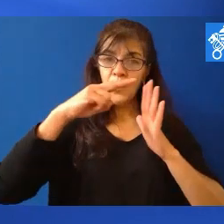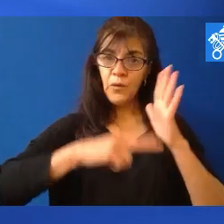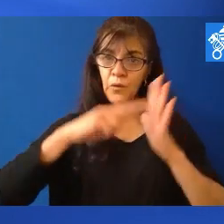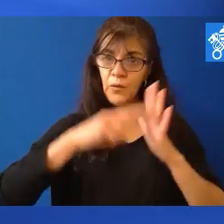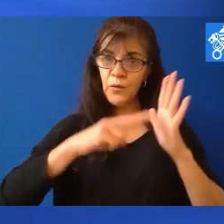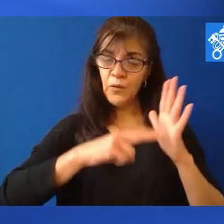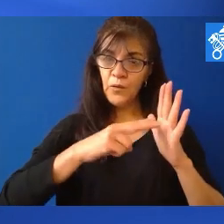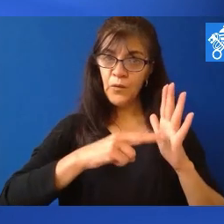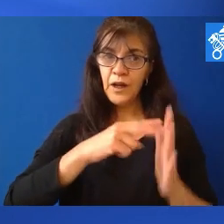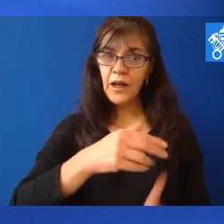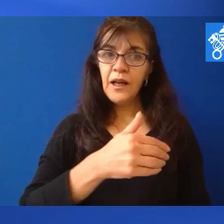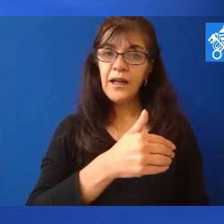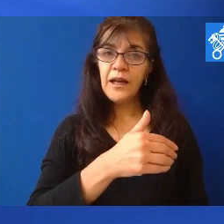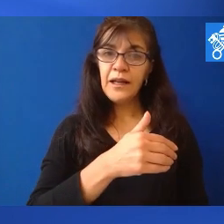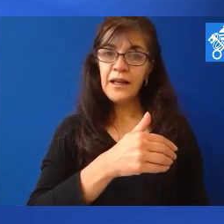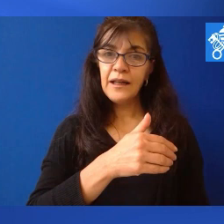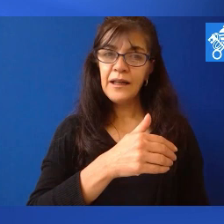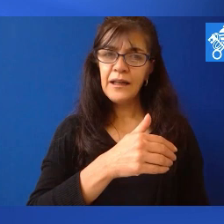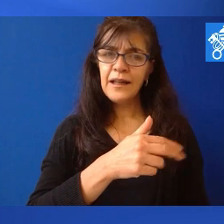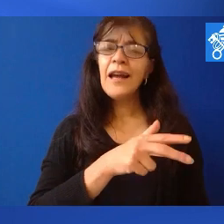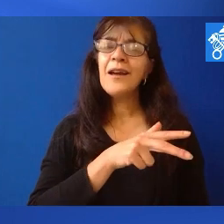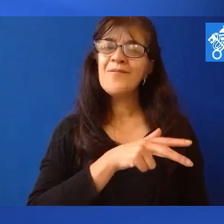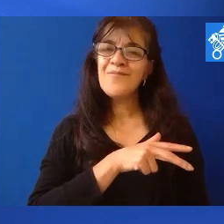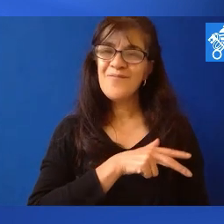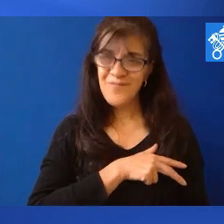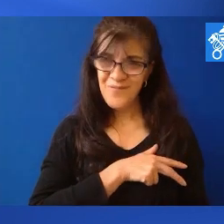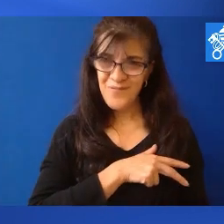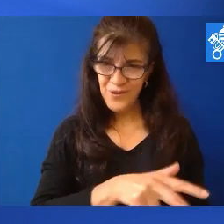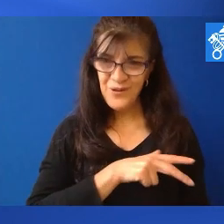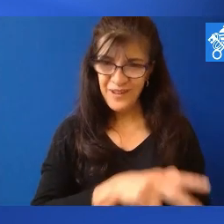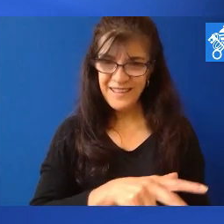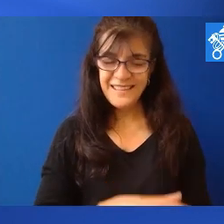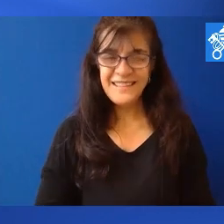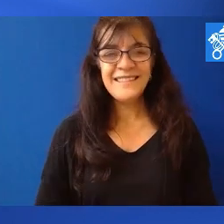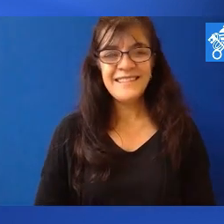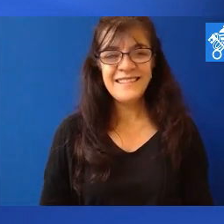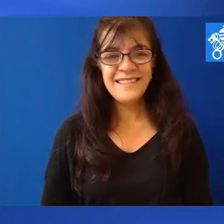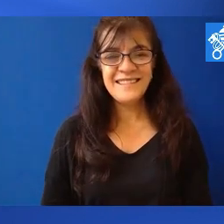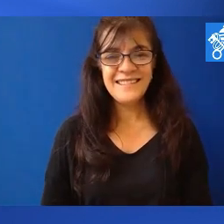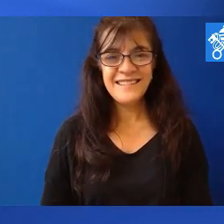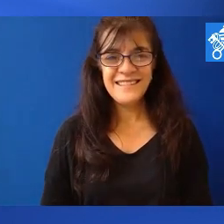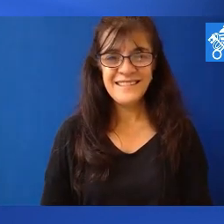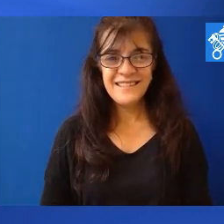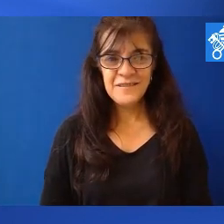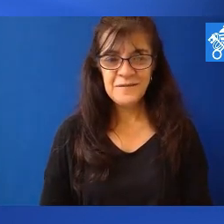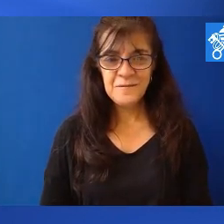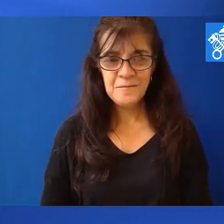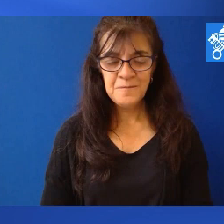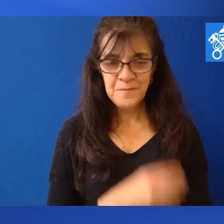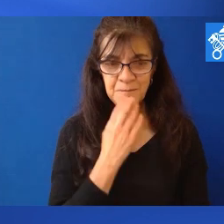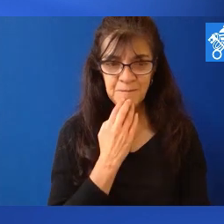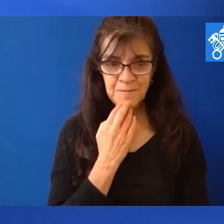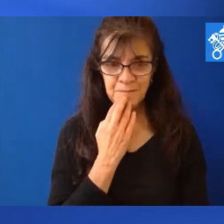Leitura do livro do Bem-Sirá. Meu filho, se entrares para o serviço de